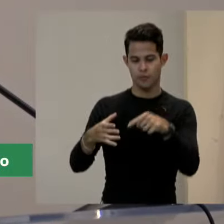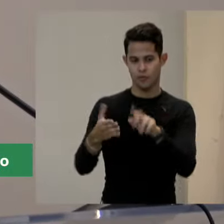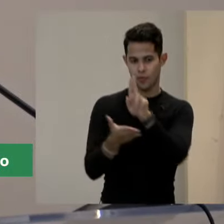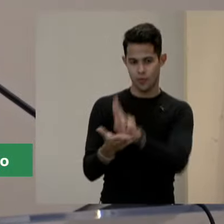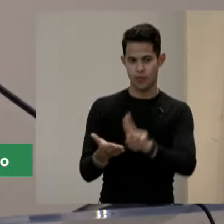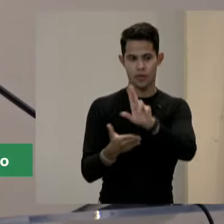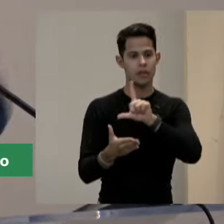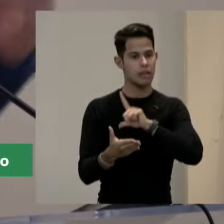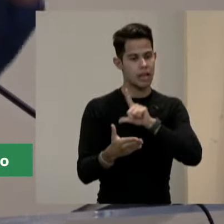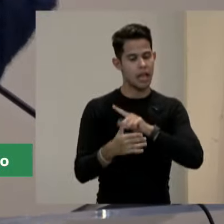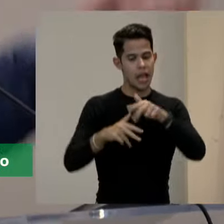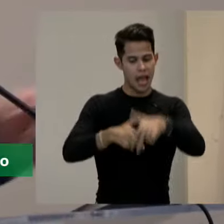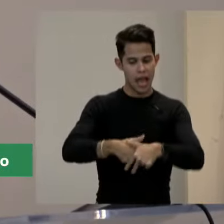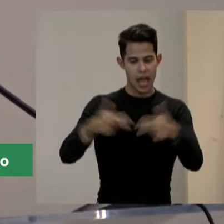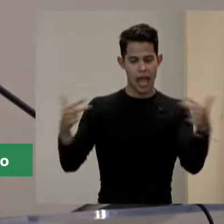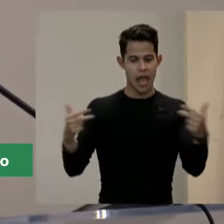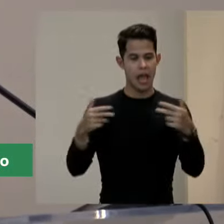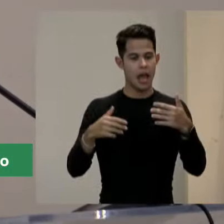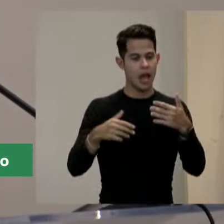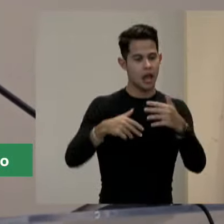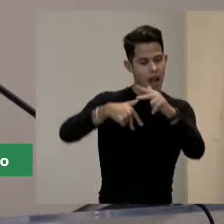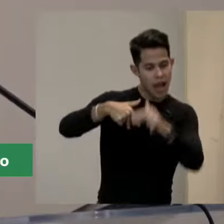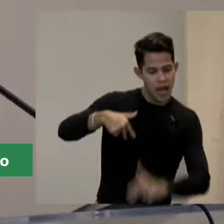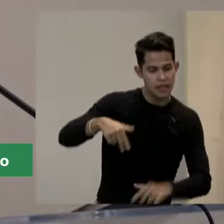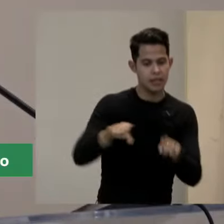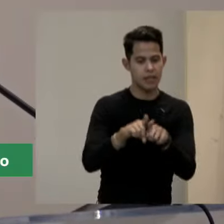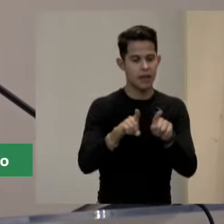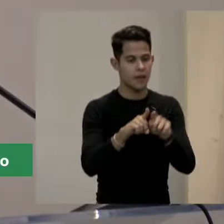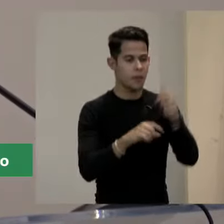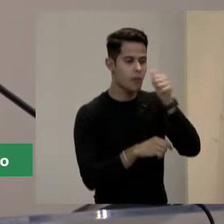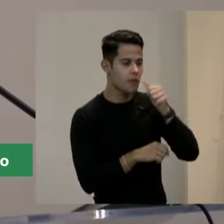coletivos étnico-raciais, coletivos feministas, coletivos